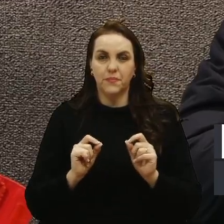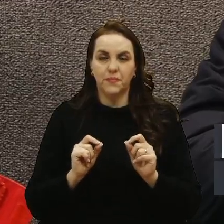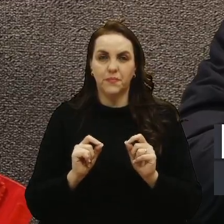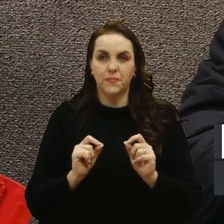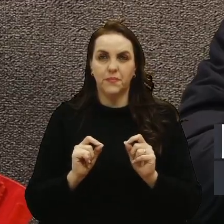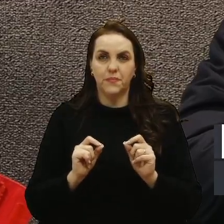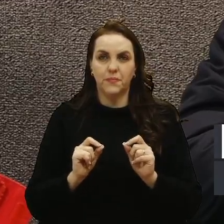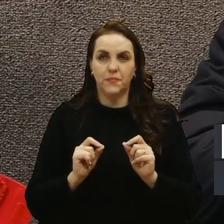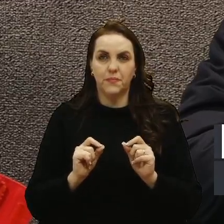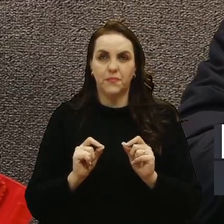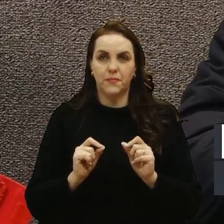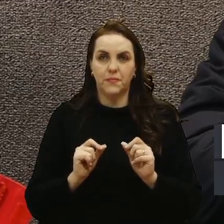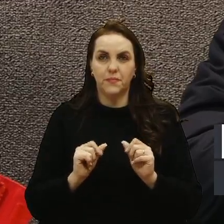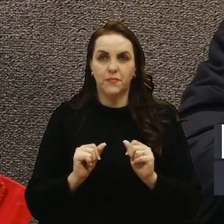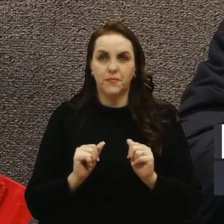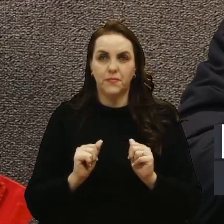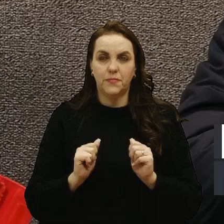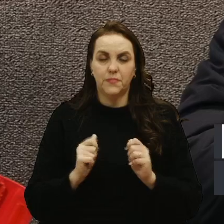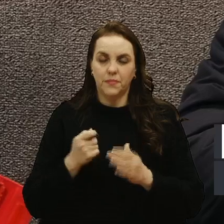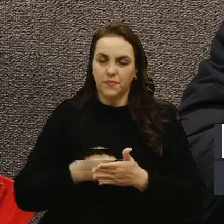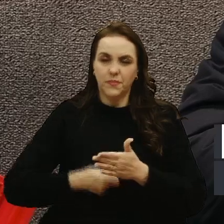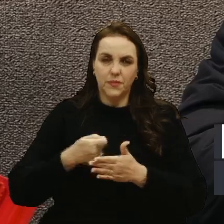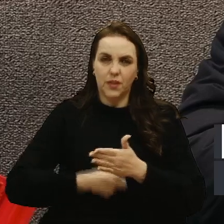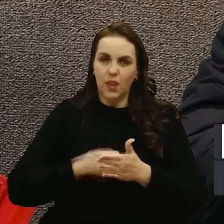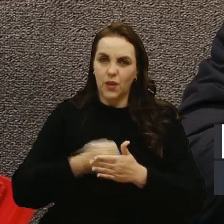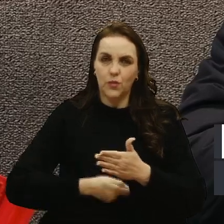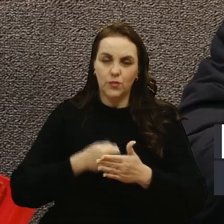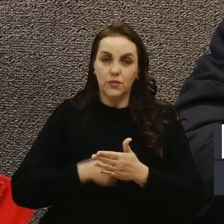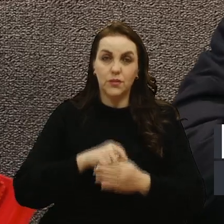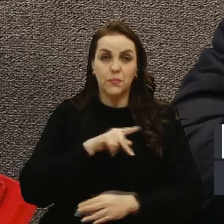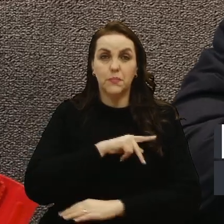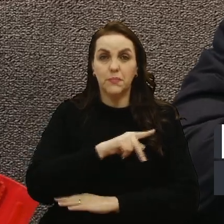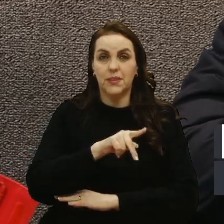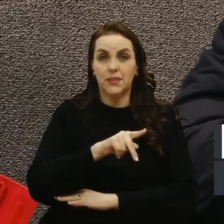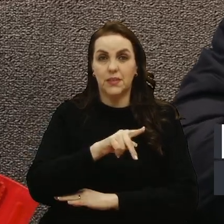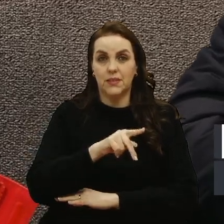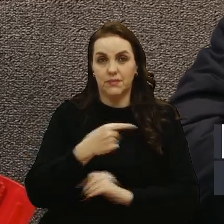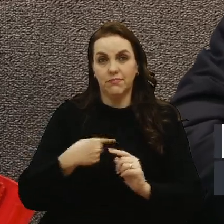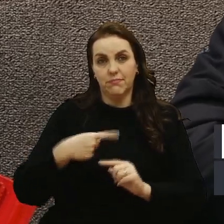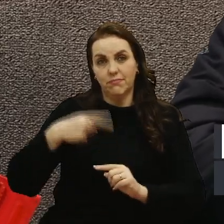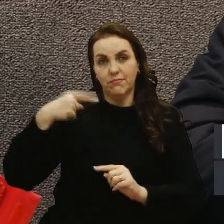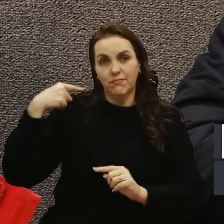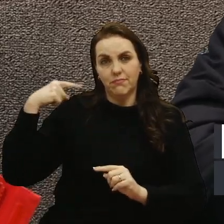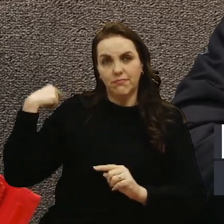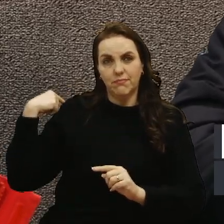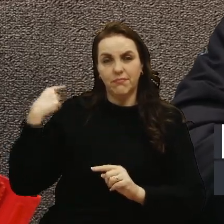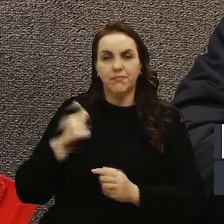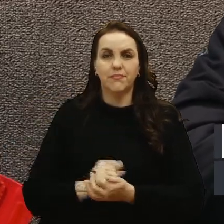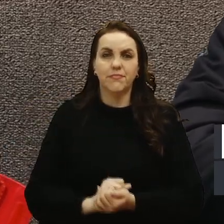que foi uma luta de muitos presidentes, né? E olha,